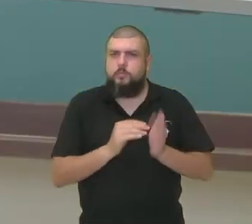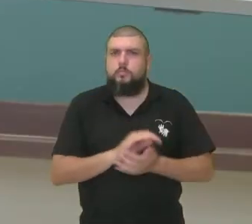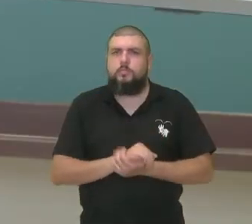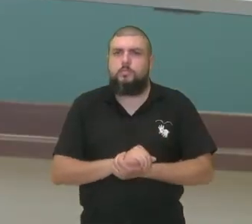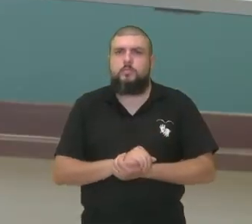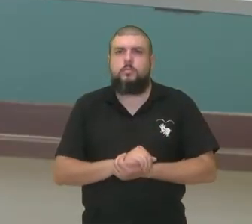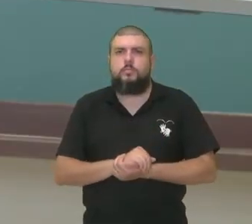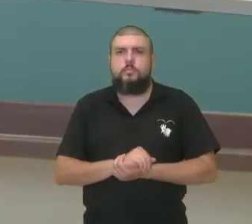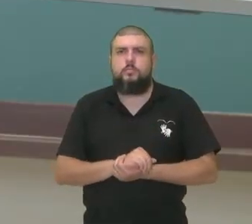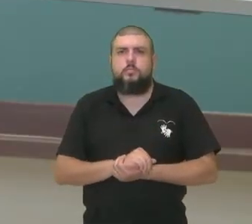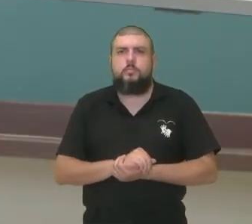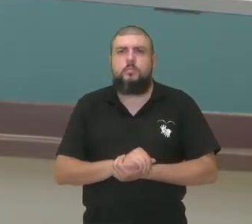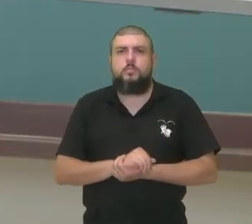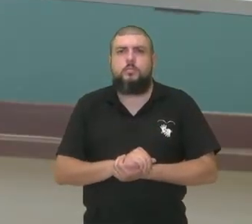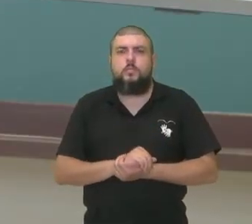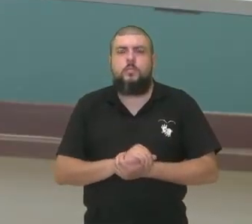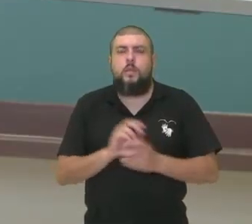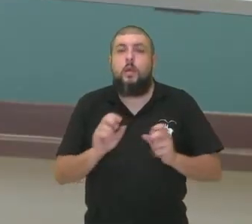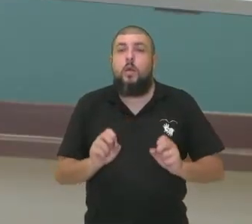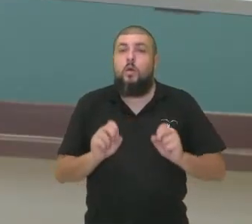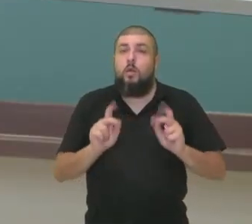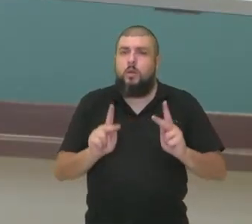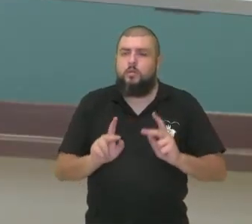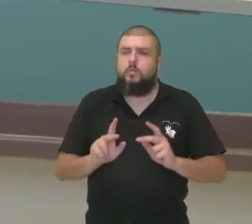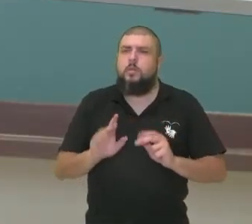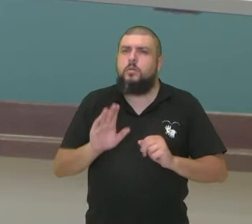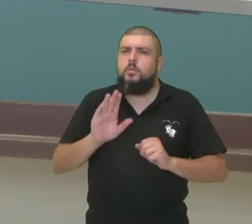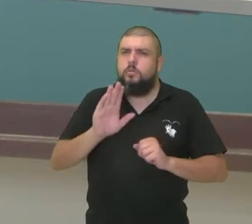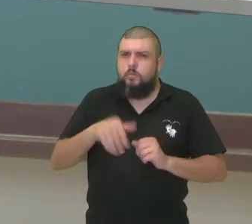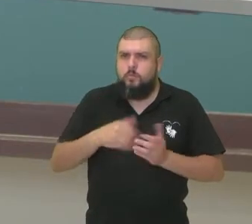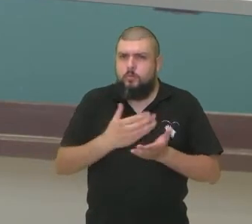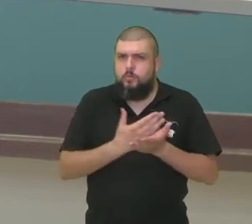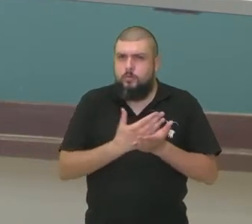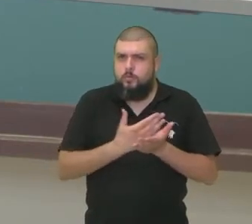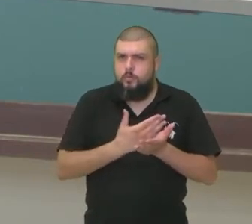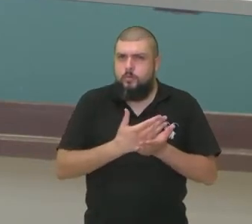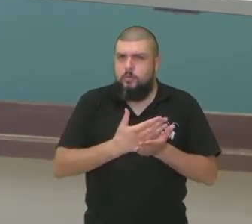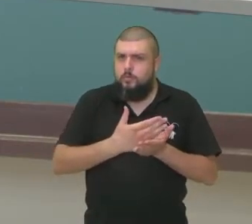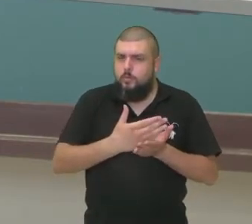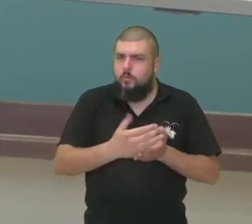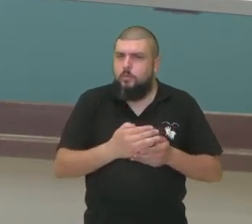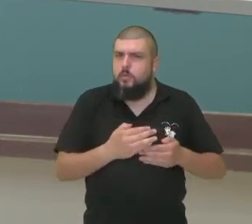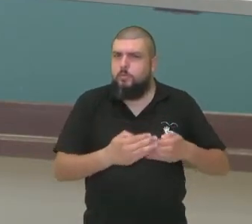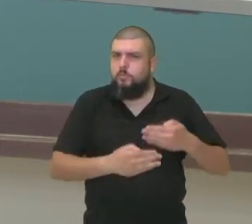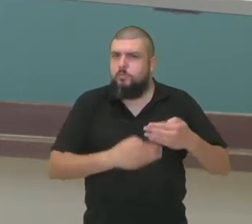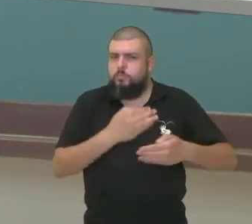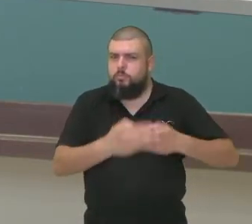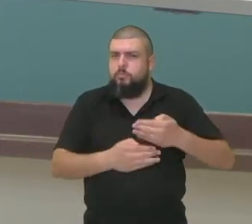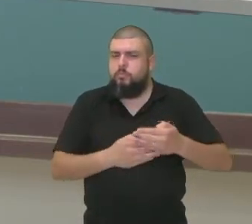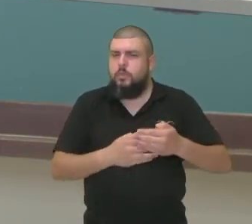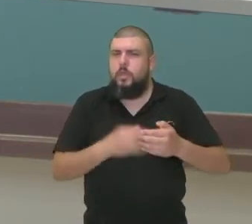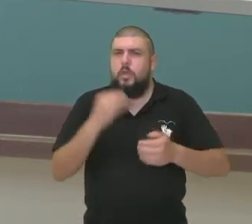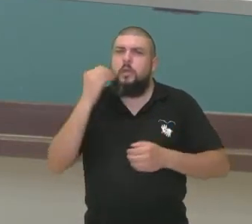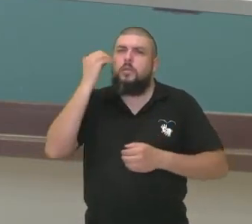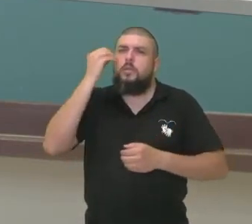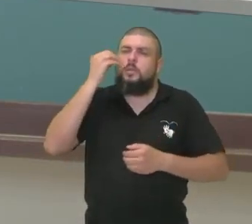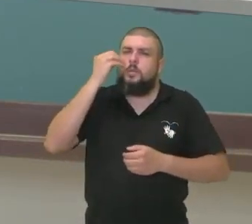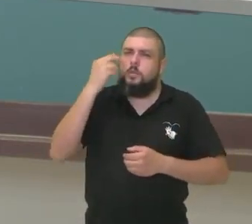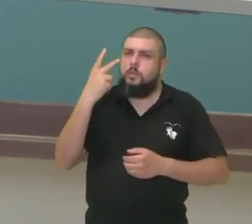Bom, agora que fizemos aqui uma introduçãozinha sobre os direitos humanos, vamos testar os